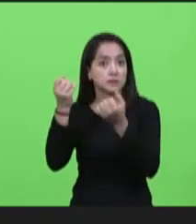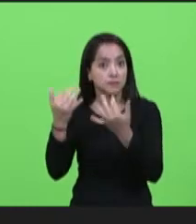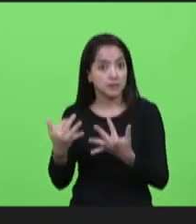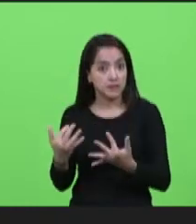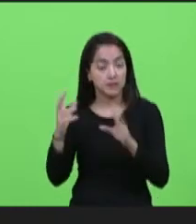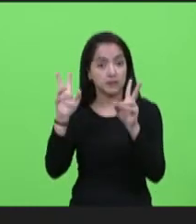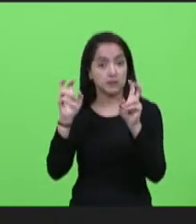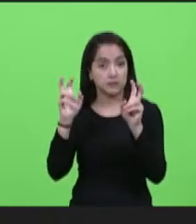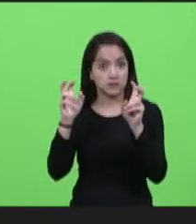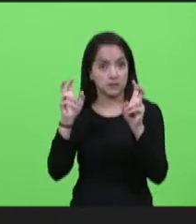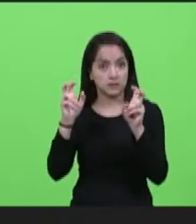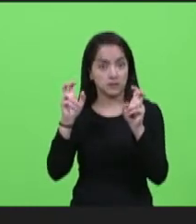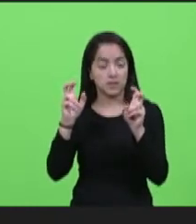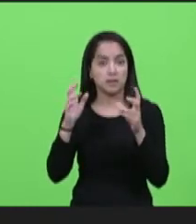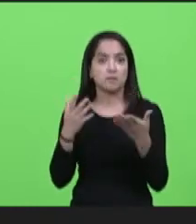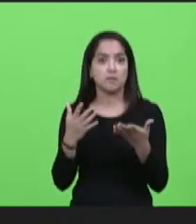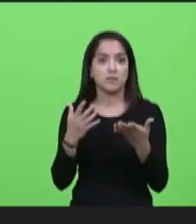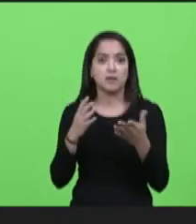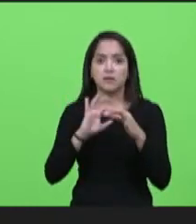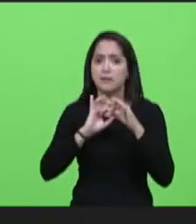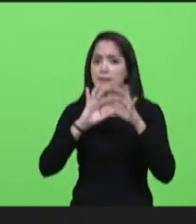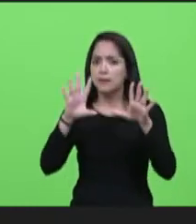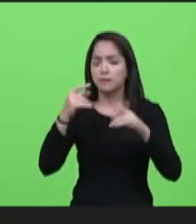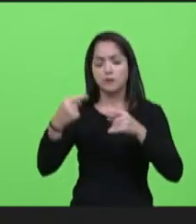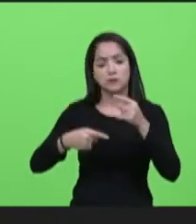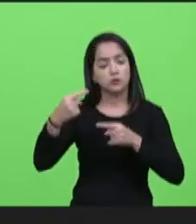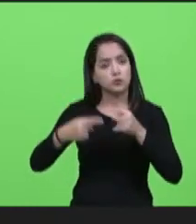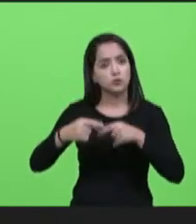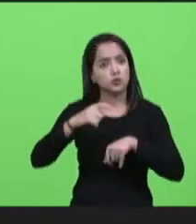livre, no meu entendimento, deveria ficar livre para ser discutido no momento que